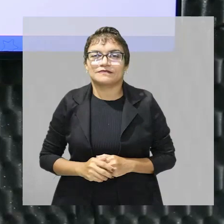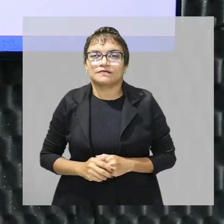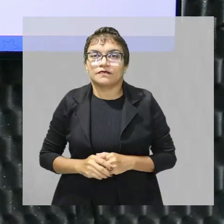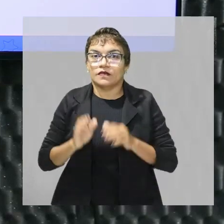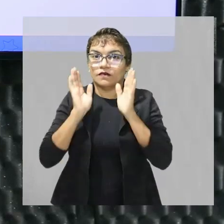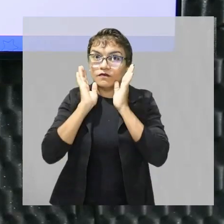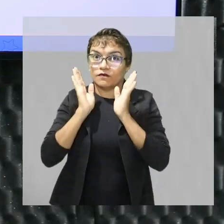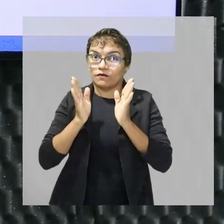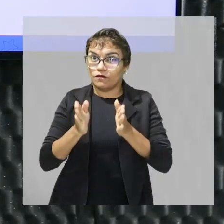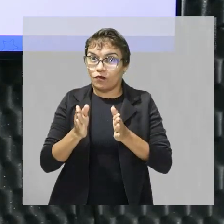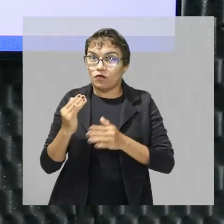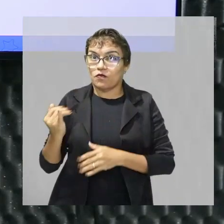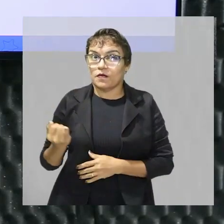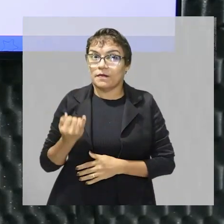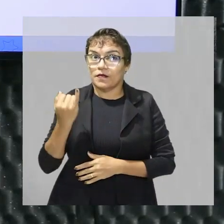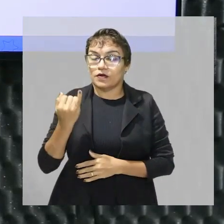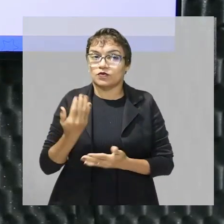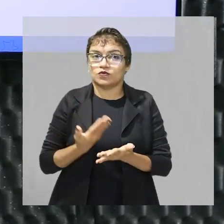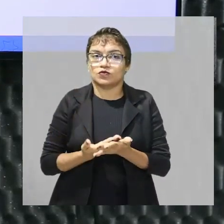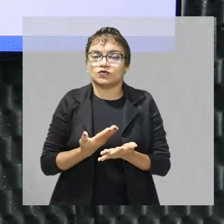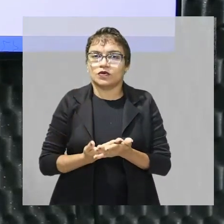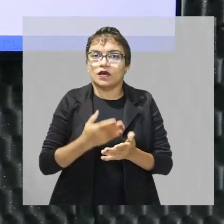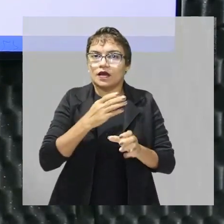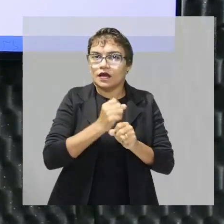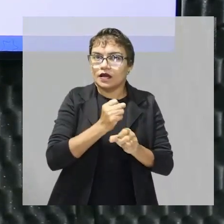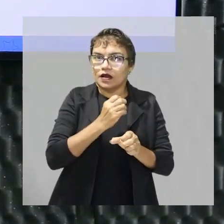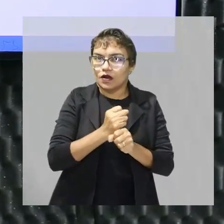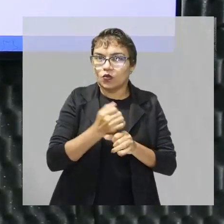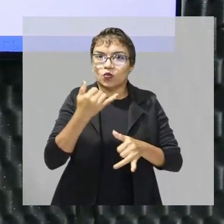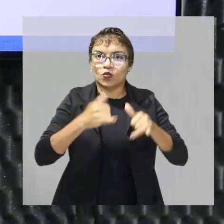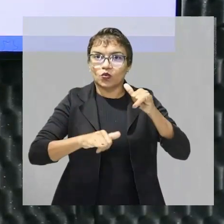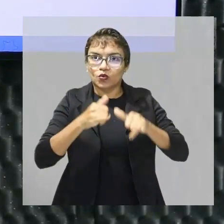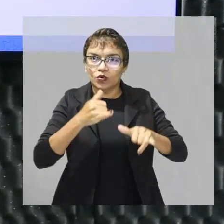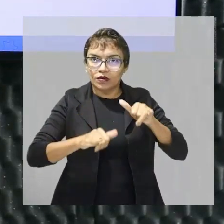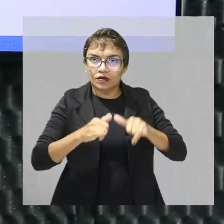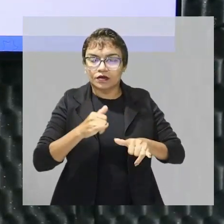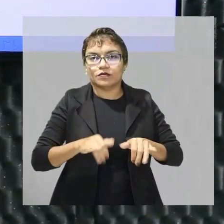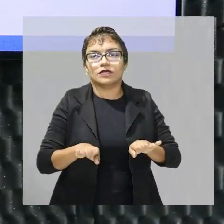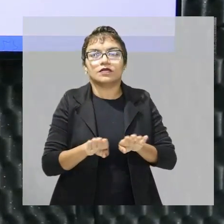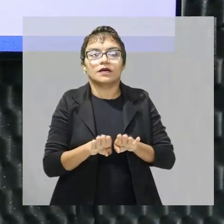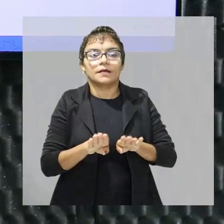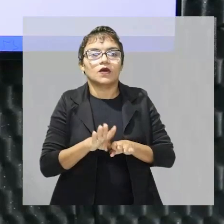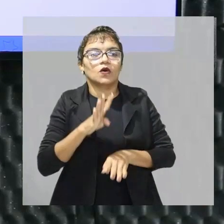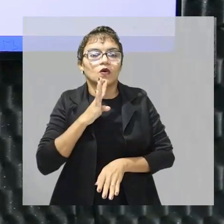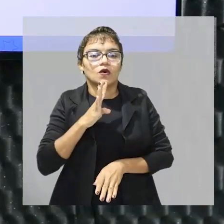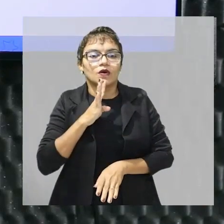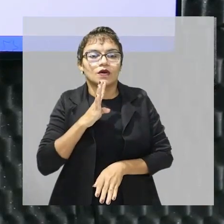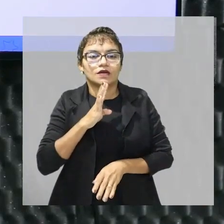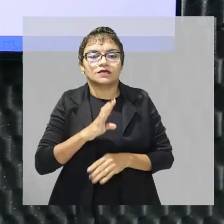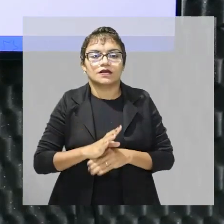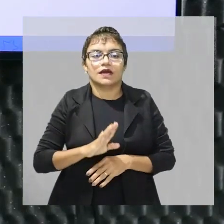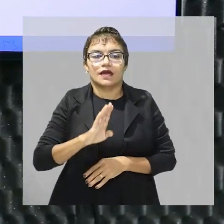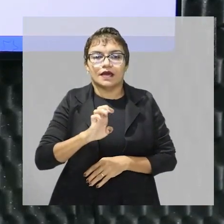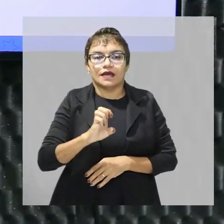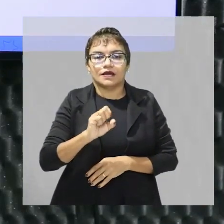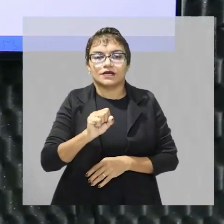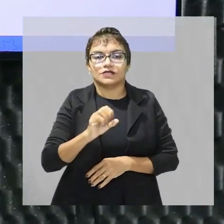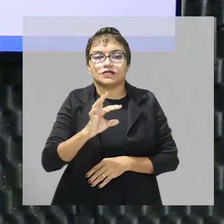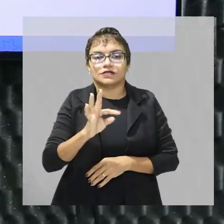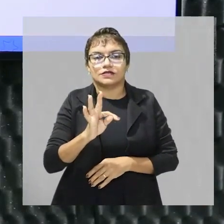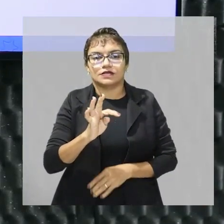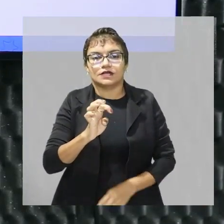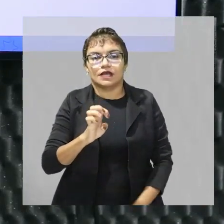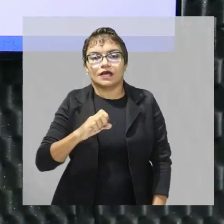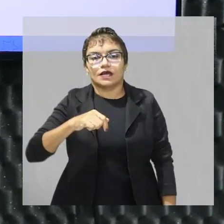Foco, vamos estar abordando os cálculos químicos, que também são conhecidos como a estequiometria,